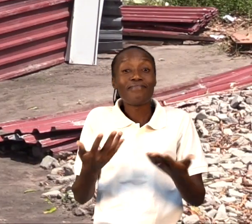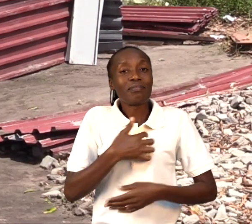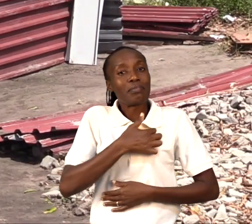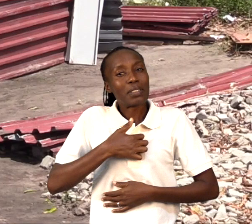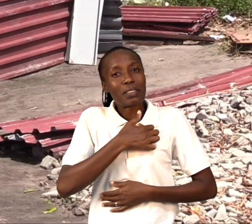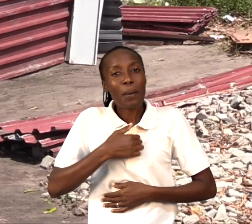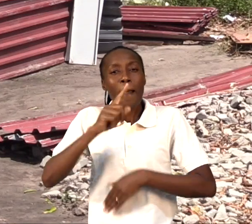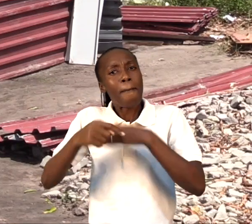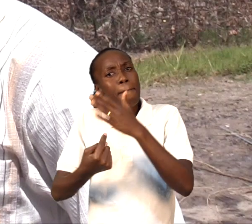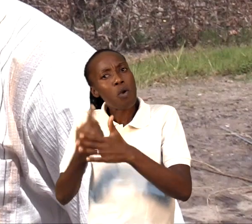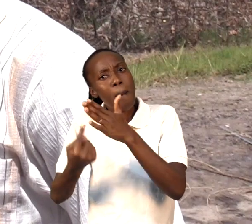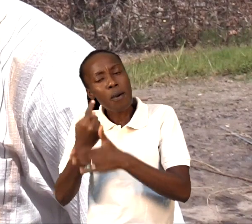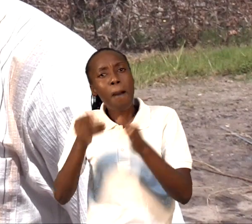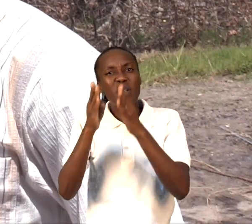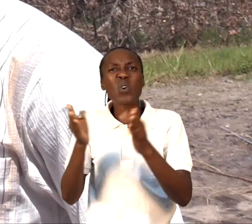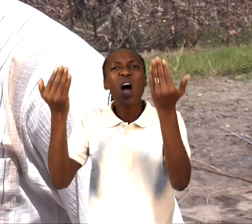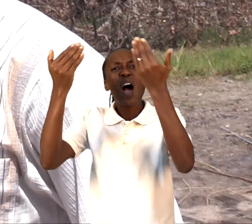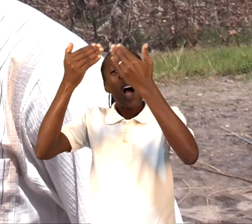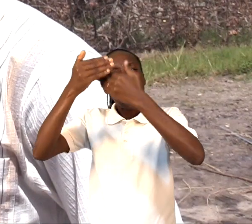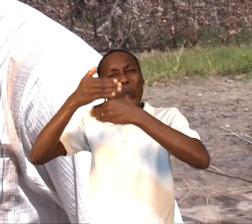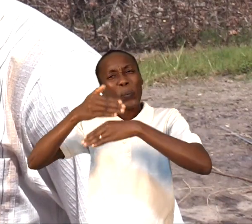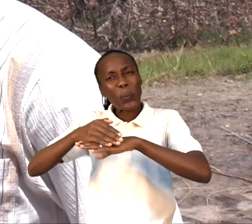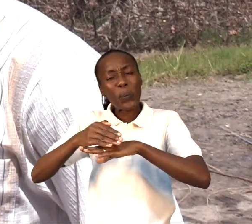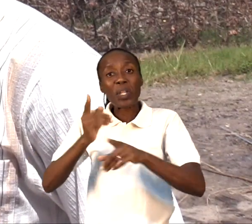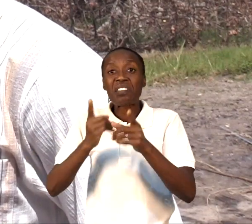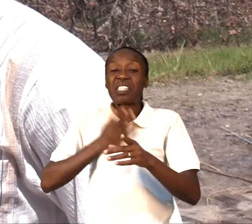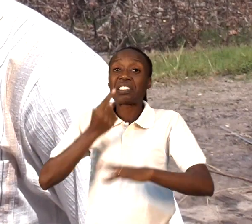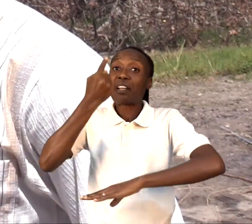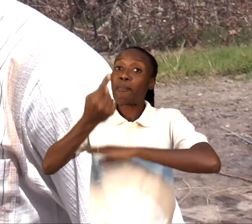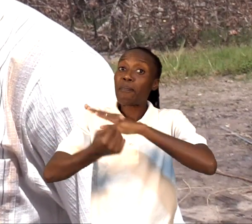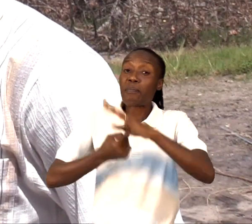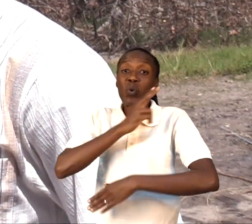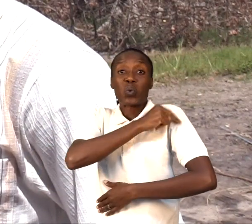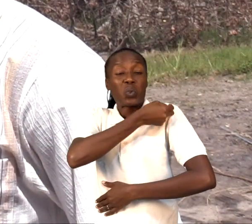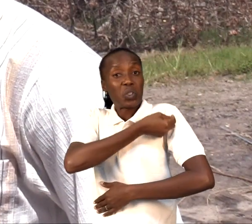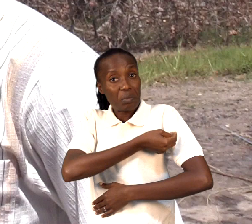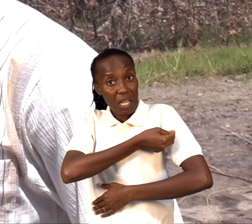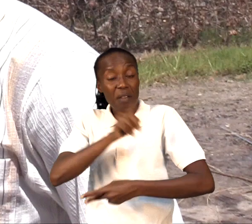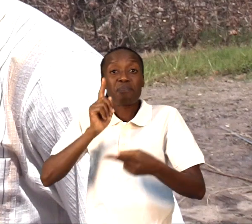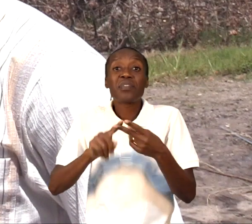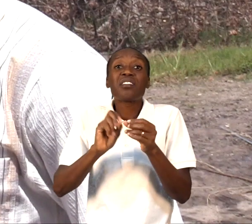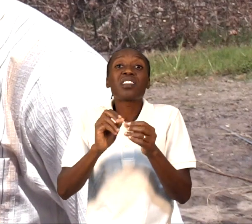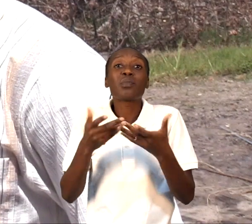tentar improvisar essa casa aqui. Então, por causa das urgências noturnas,